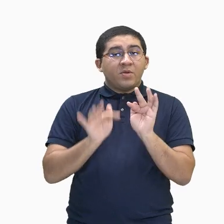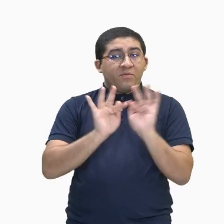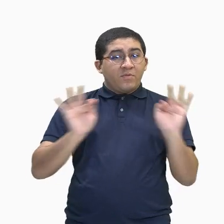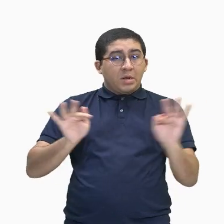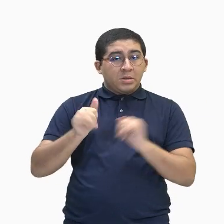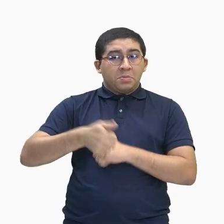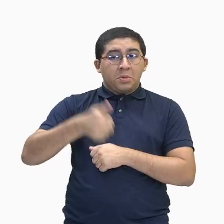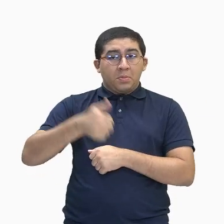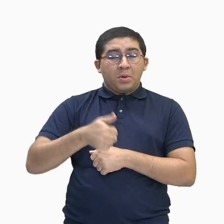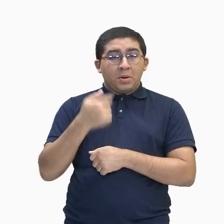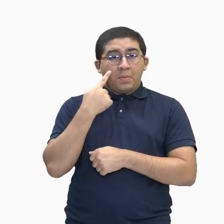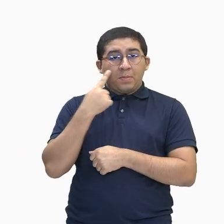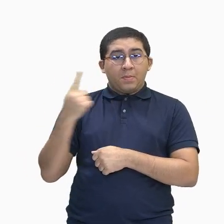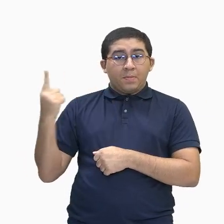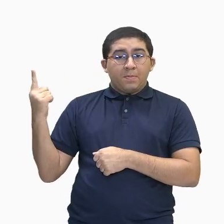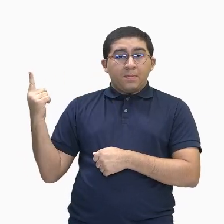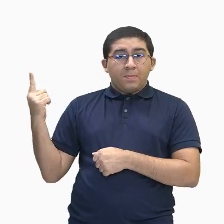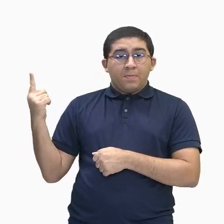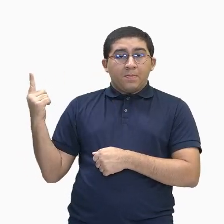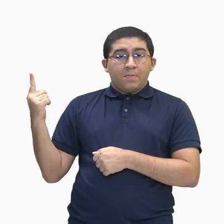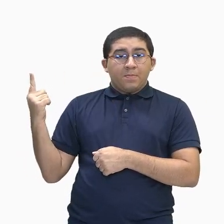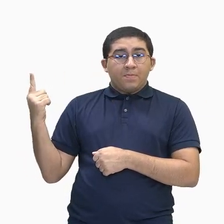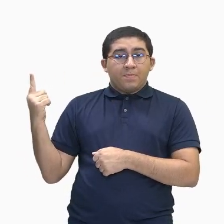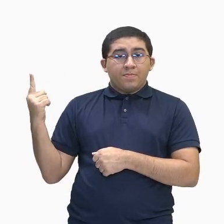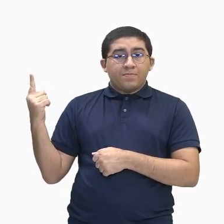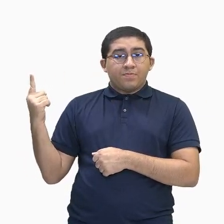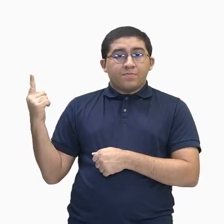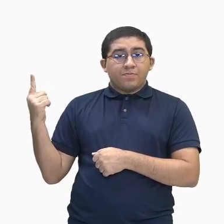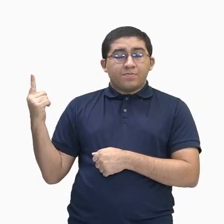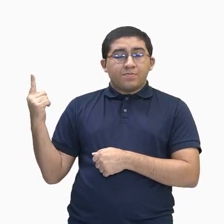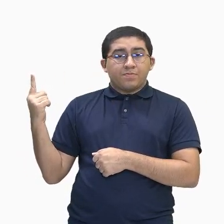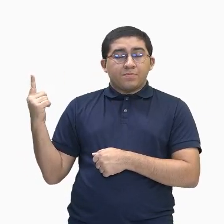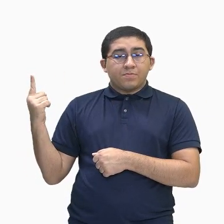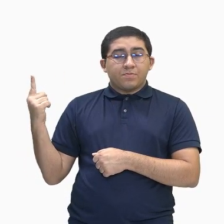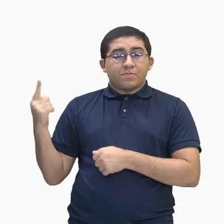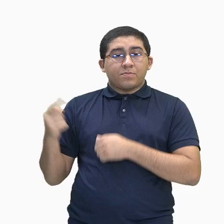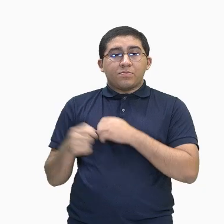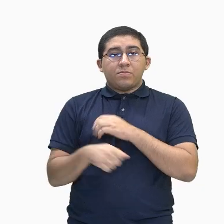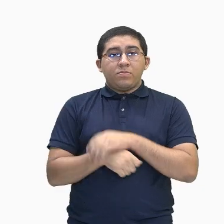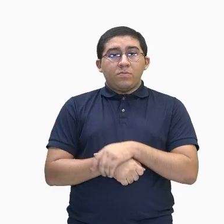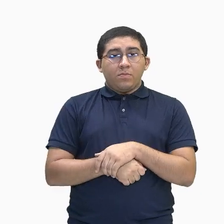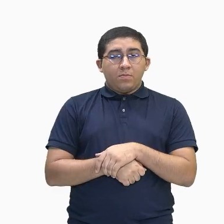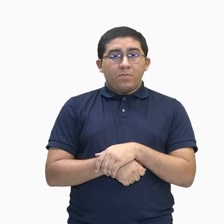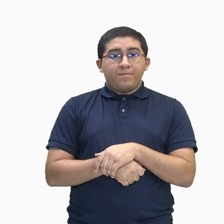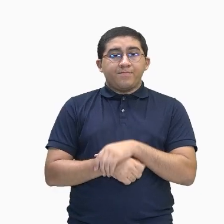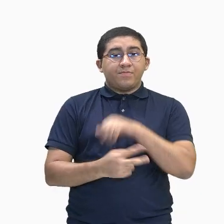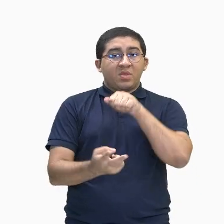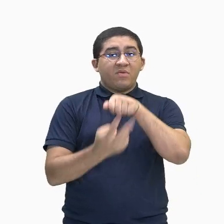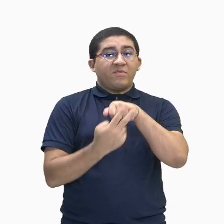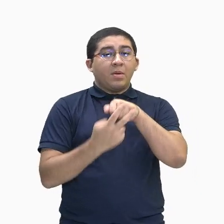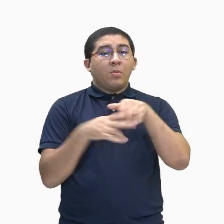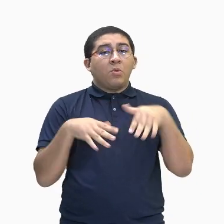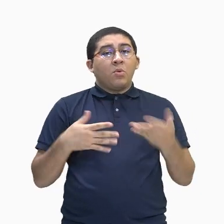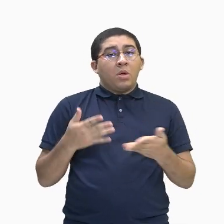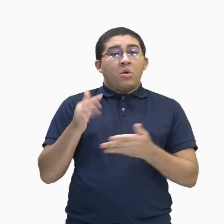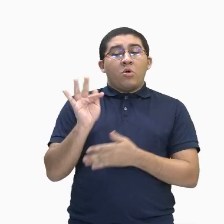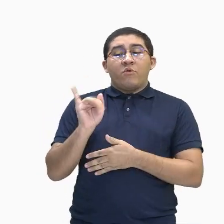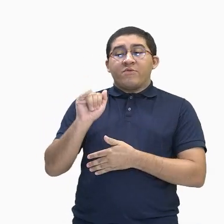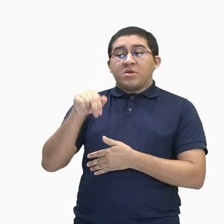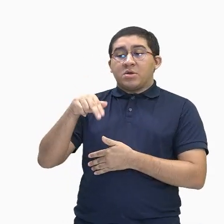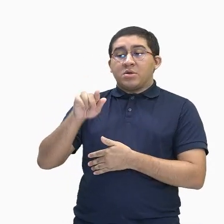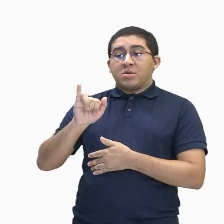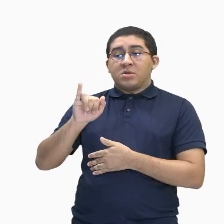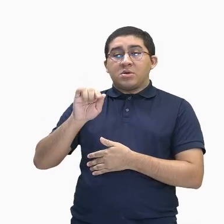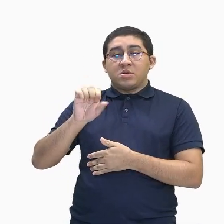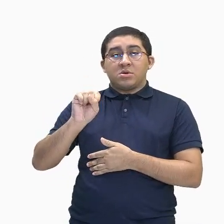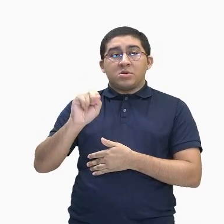finished talking about the plan. We finished talking about the plan. O verbo aqui é finish. Finish.